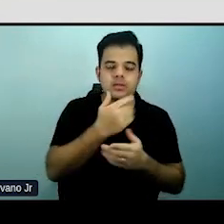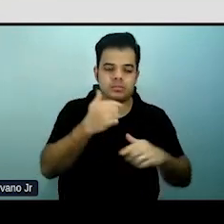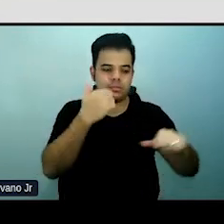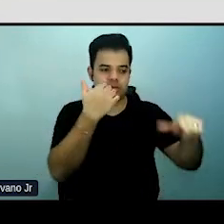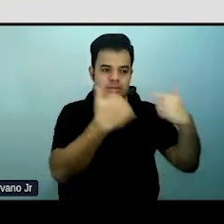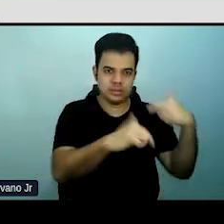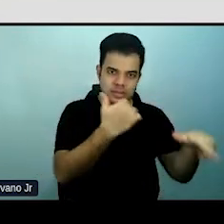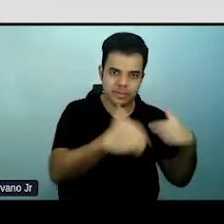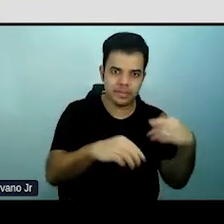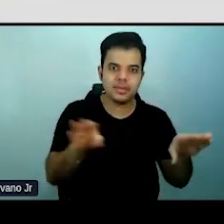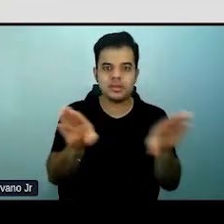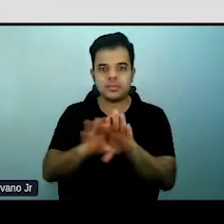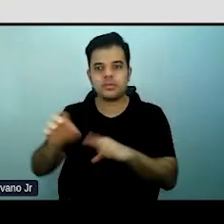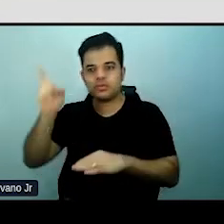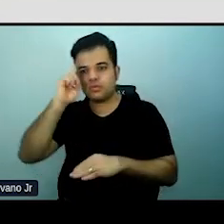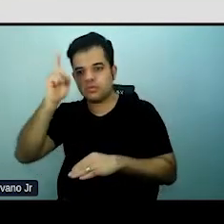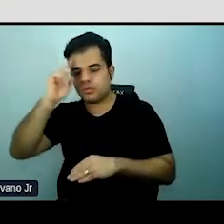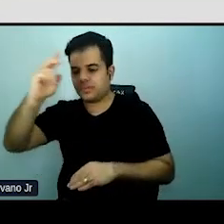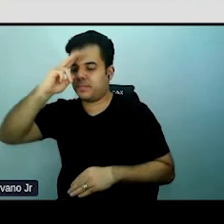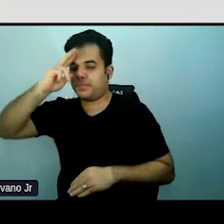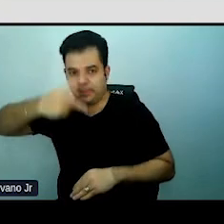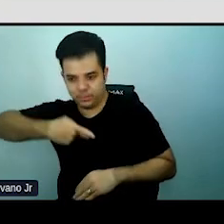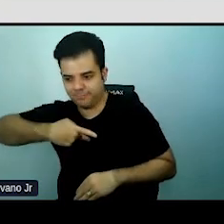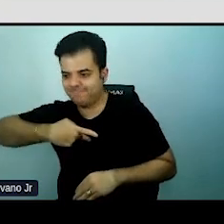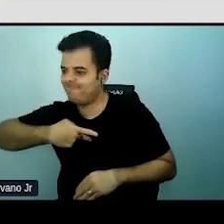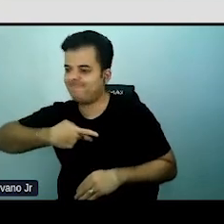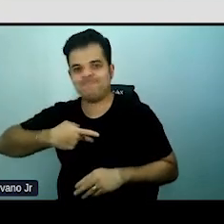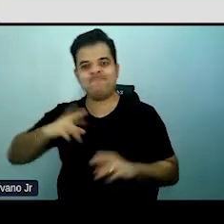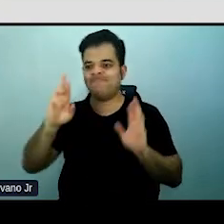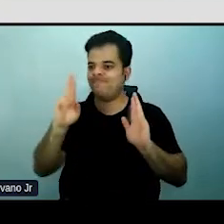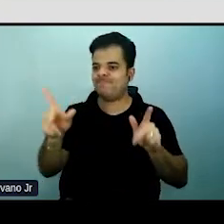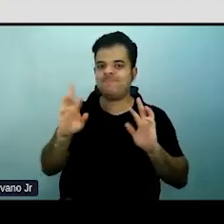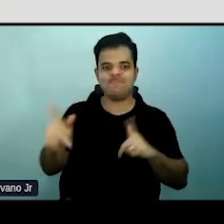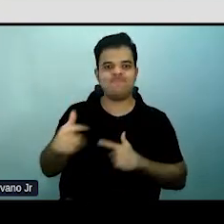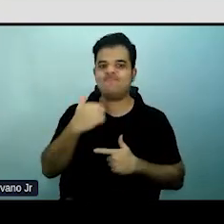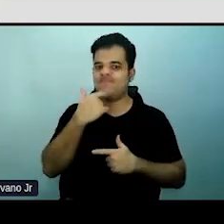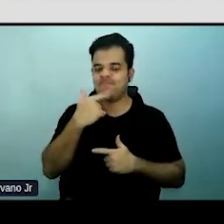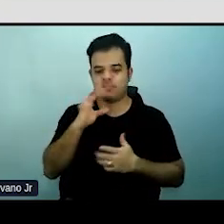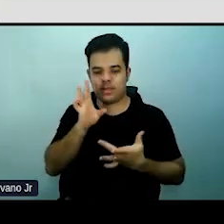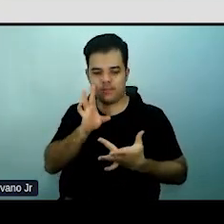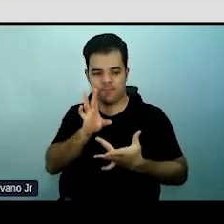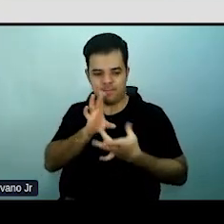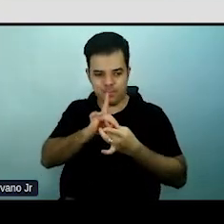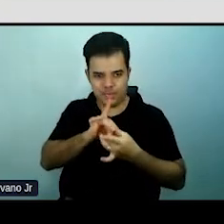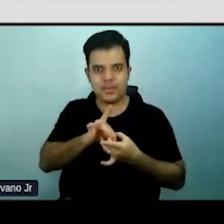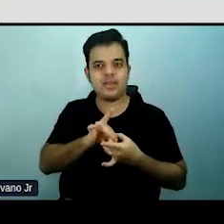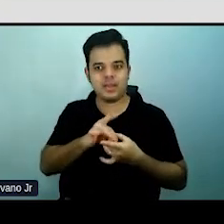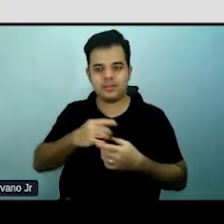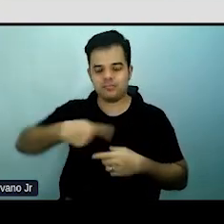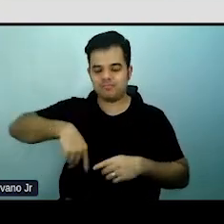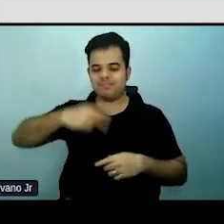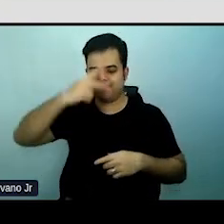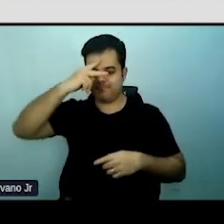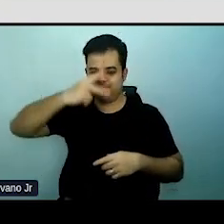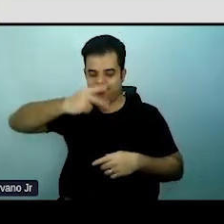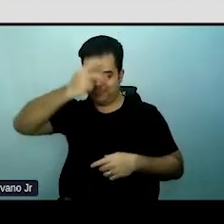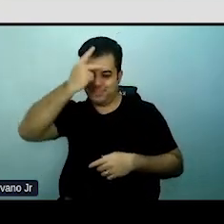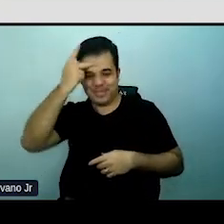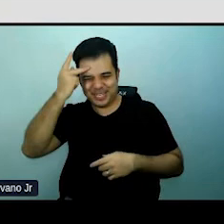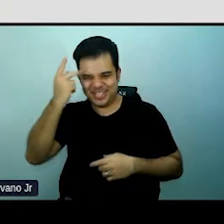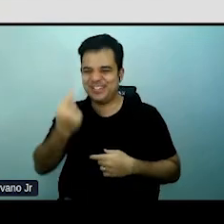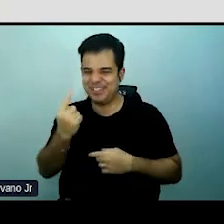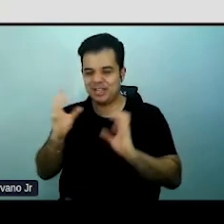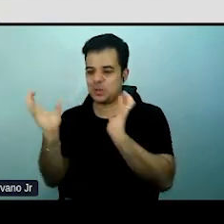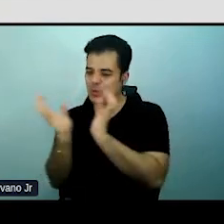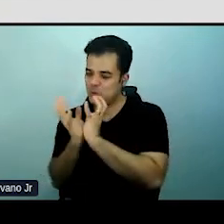trabalho do que é o nosso dia a dia na vida pessoal, porque é algo que está ligado ali na gente, né? Somos a mesma pessoa. Então, esses grupos, eles